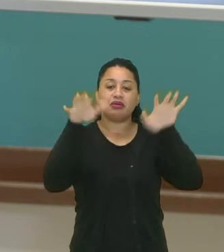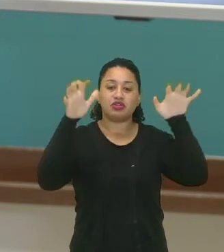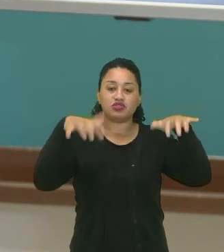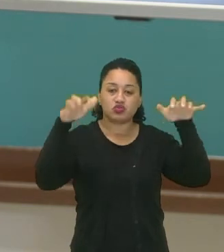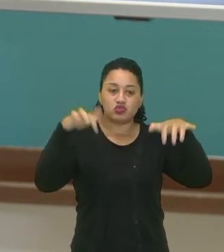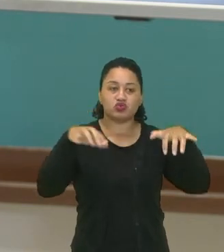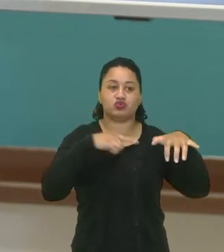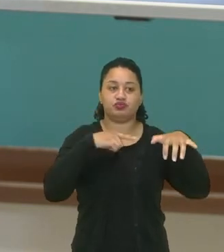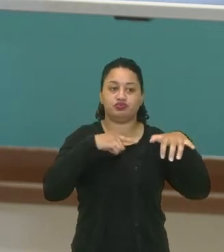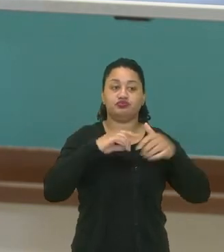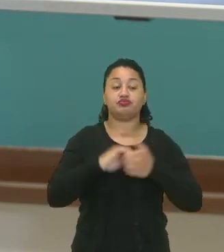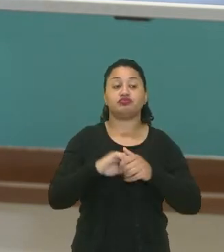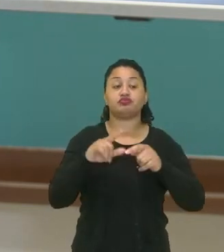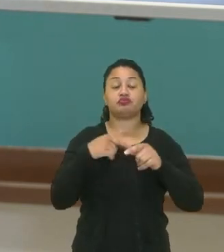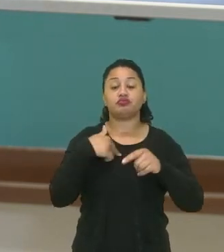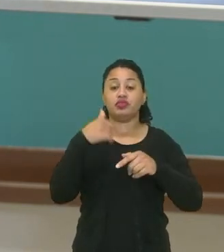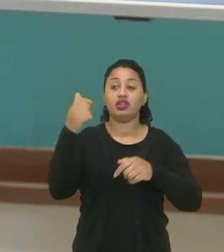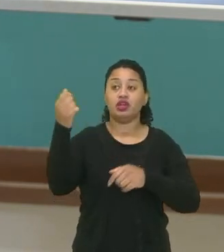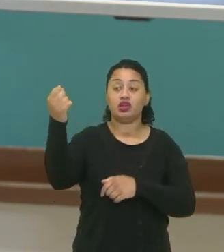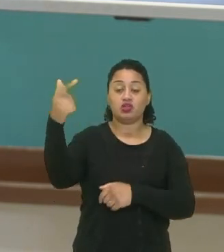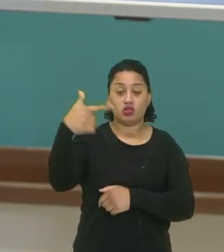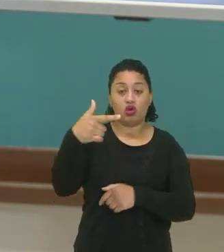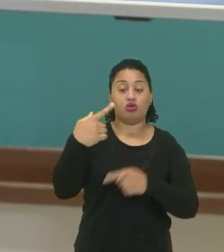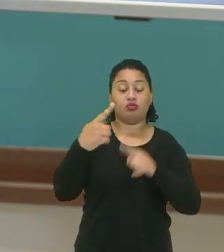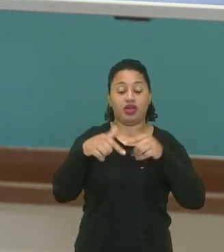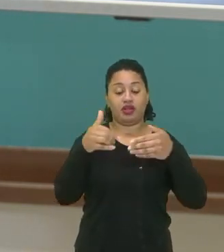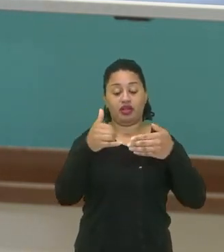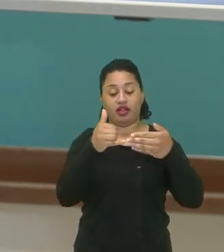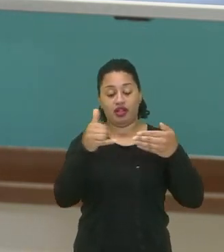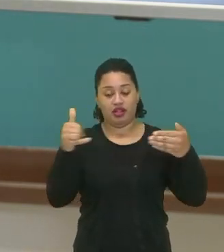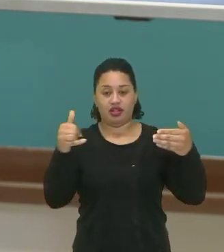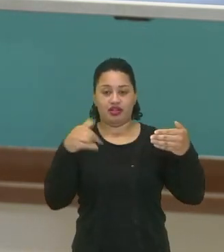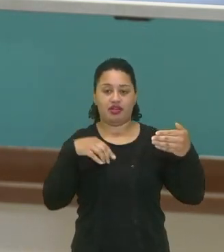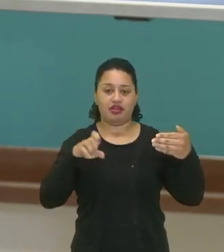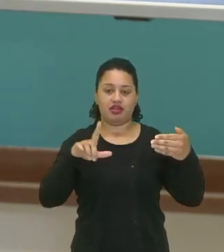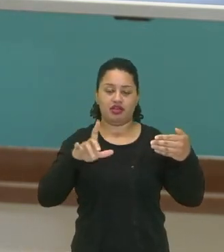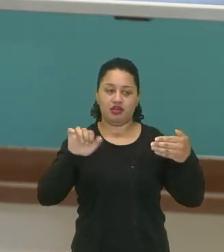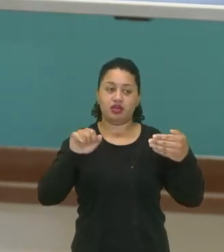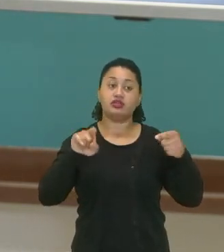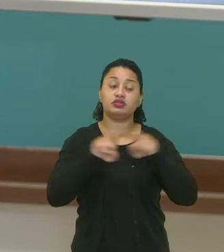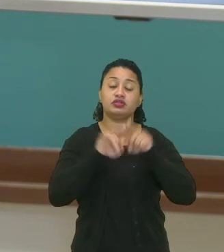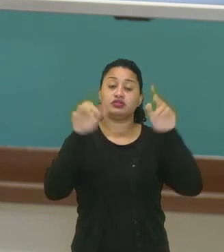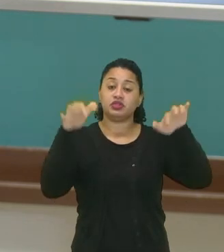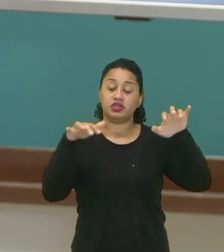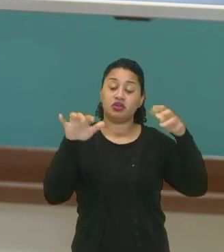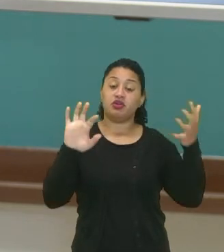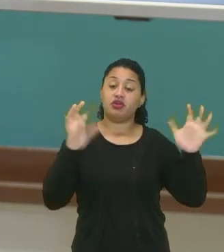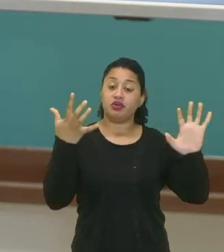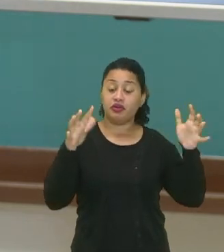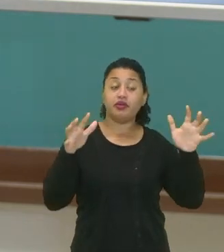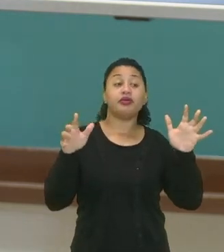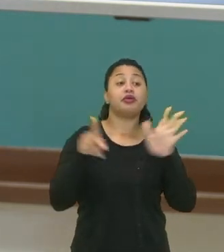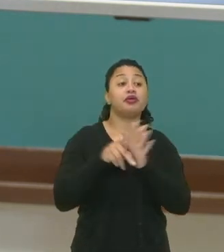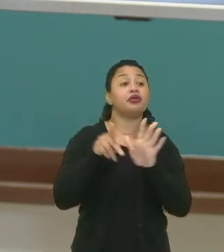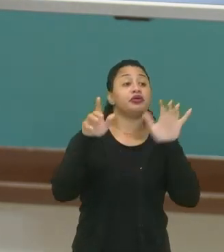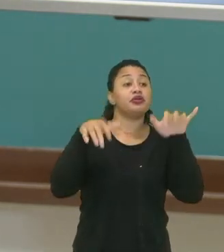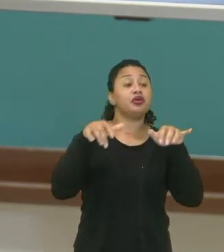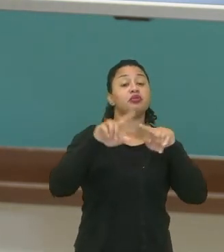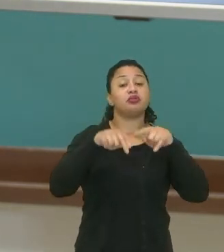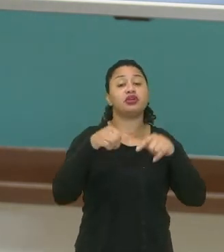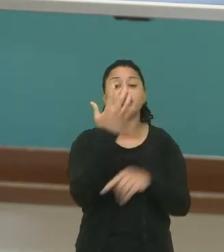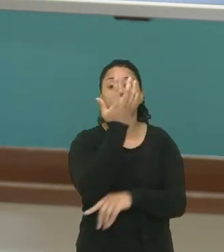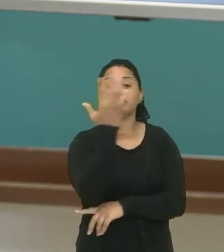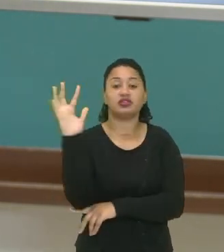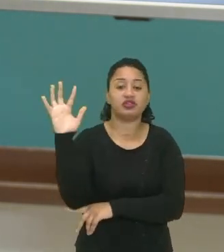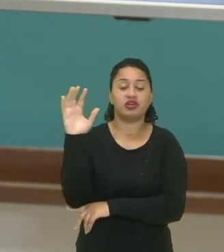porque está mais perto da linha do Equador, e também é chuvoso, porque o clima lá permite chover mais. E por isso a floresta do Congo, que